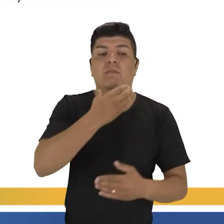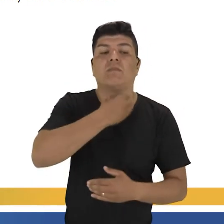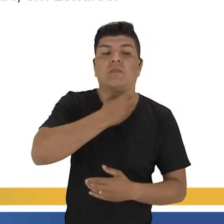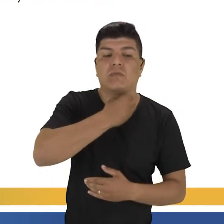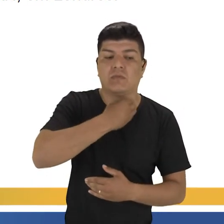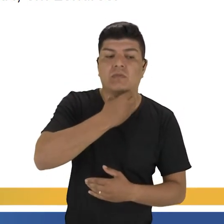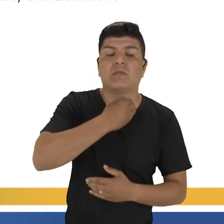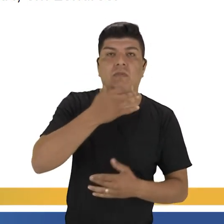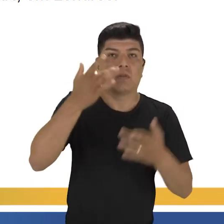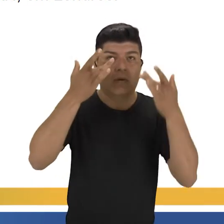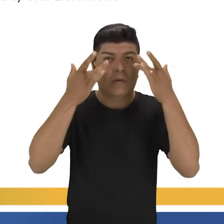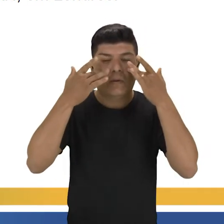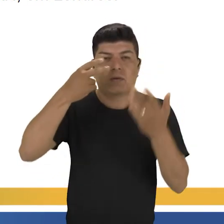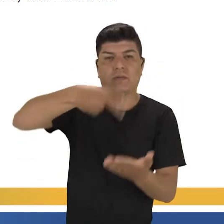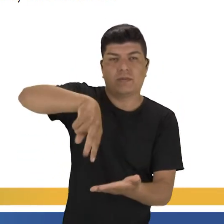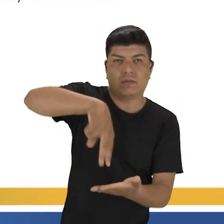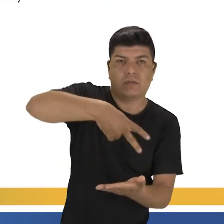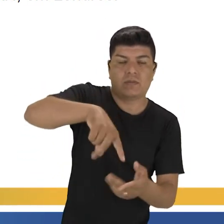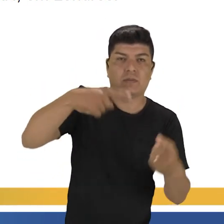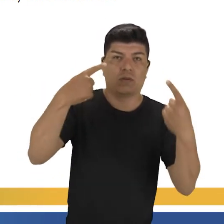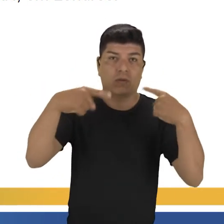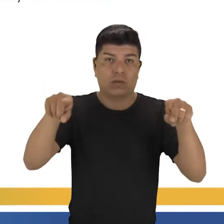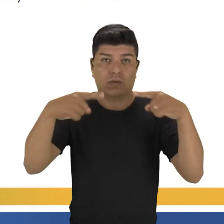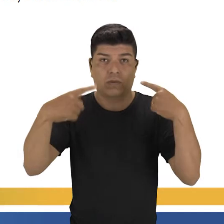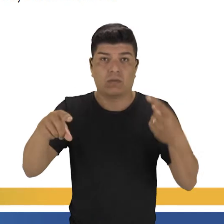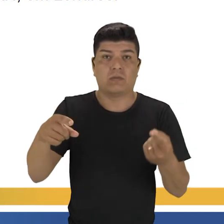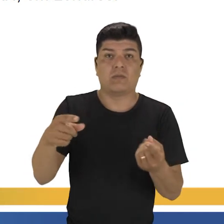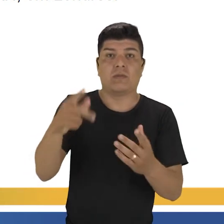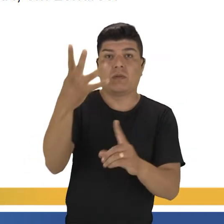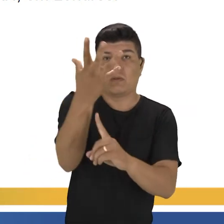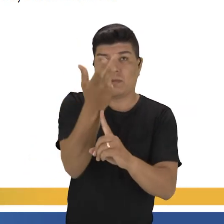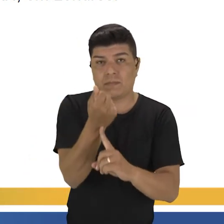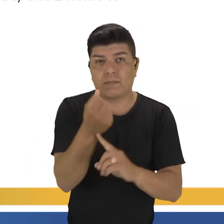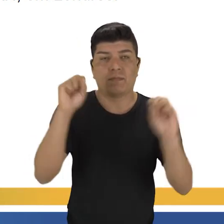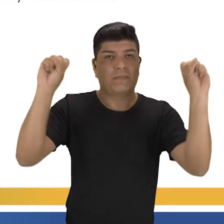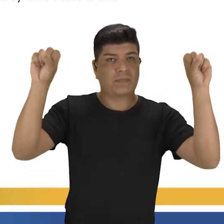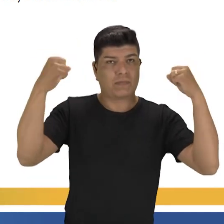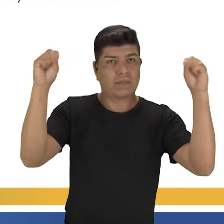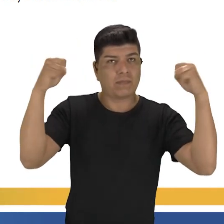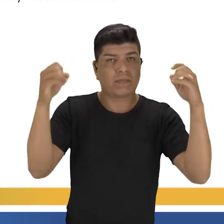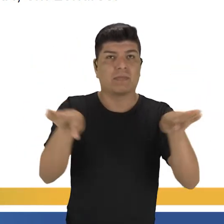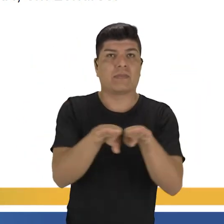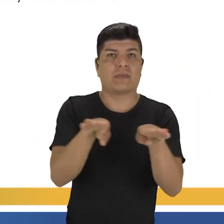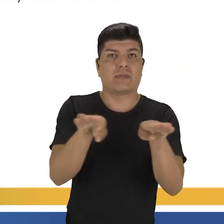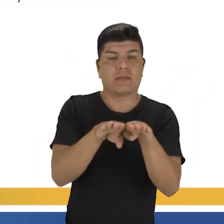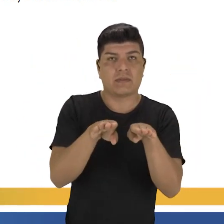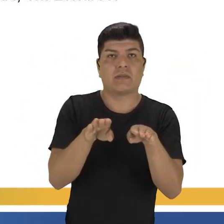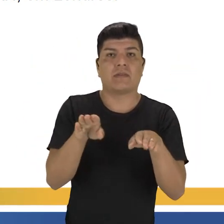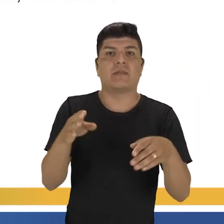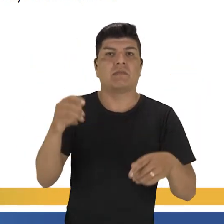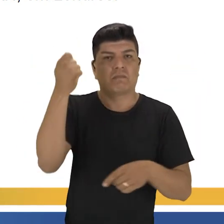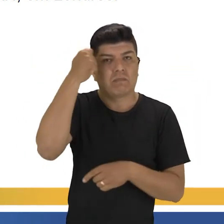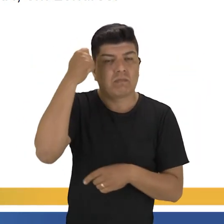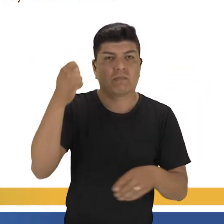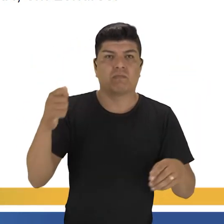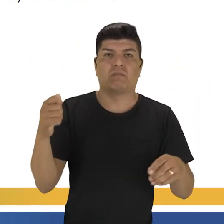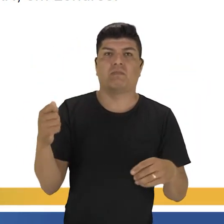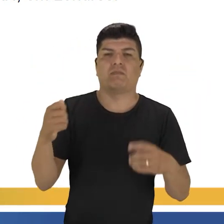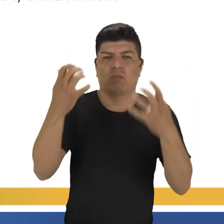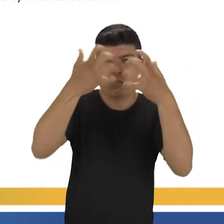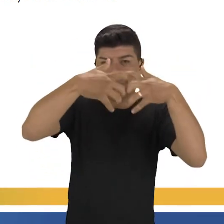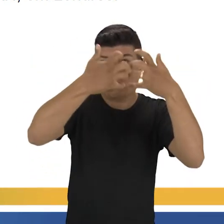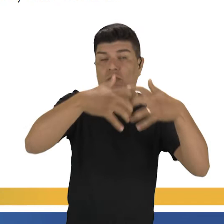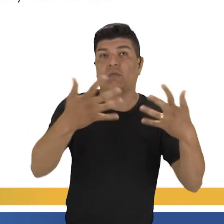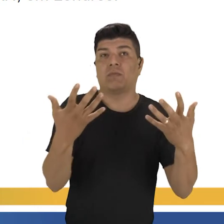fonoaudiologia, teatro, dança, música, artes e educação física. Ou seja, o trabalho deste autor foi tão complexo e tão